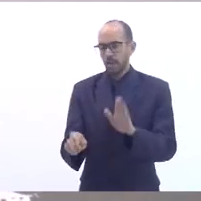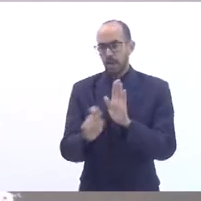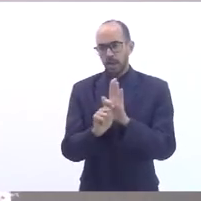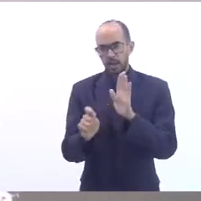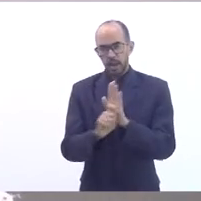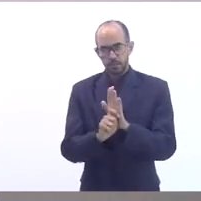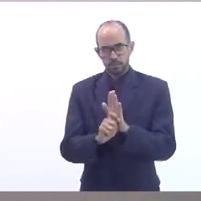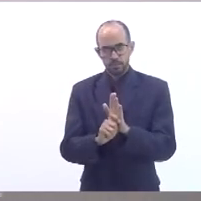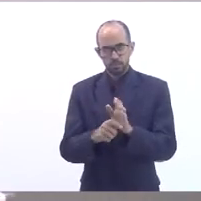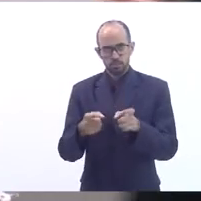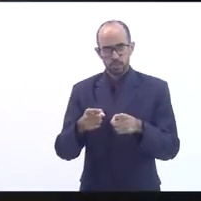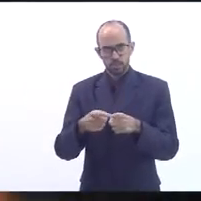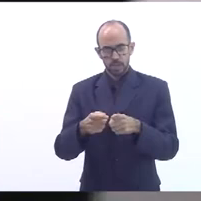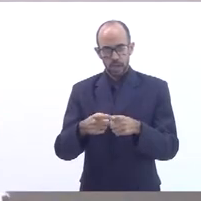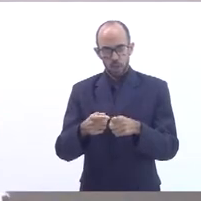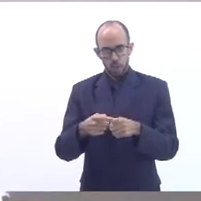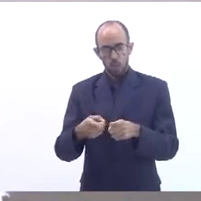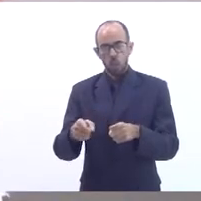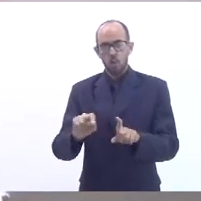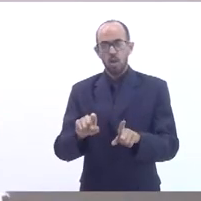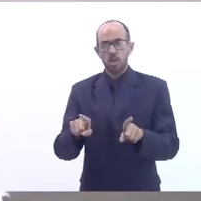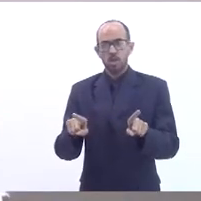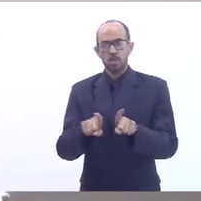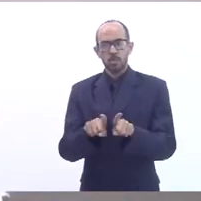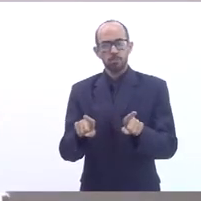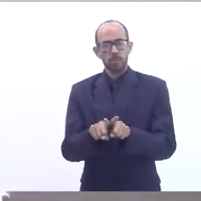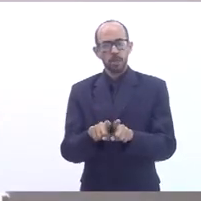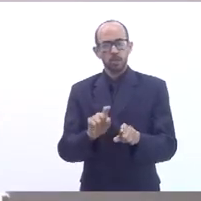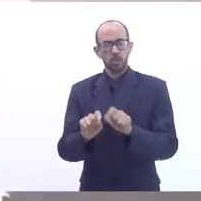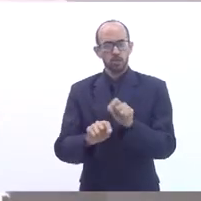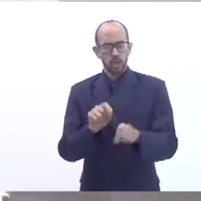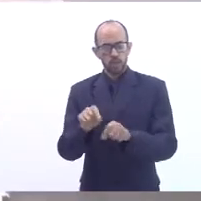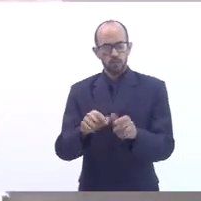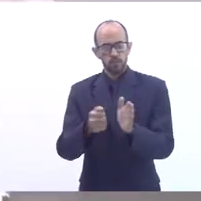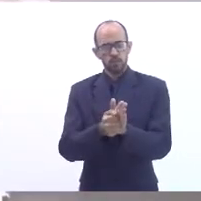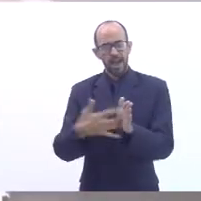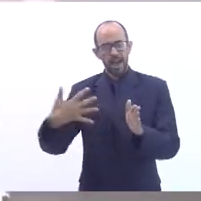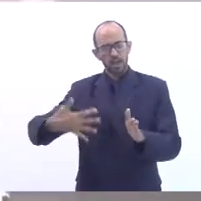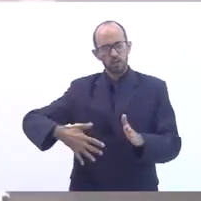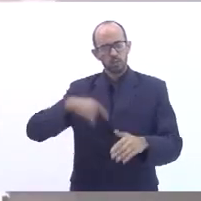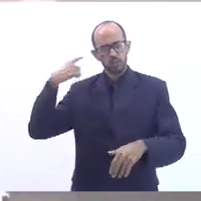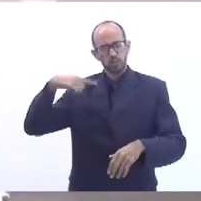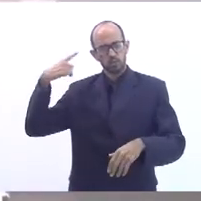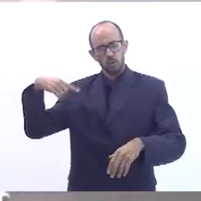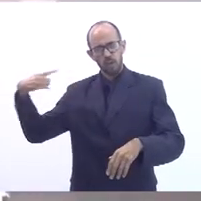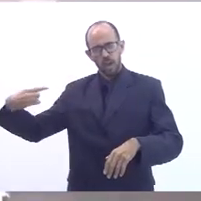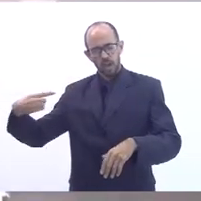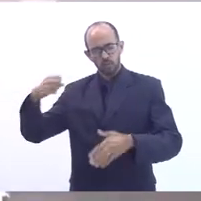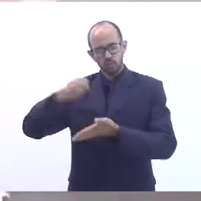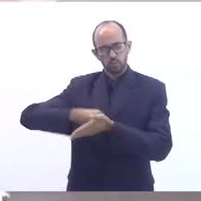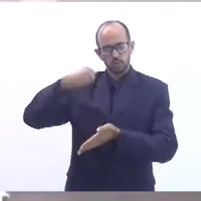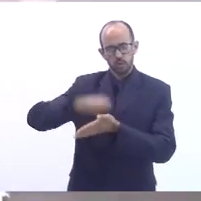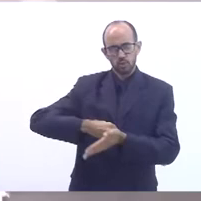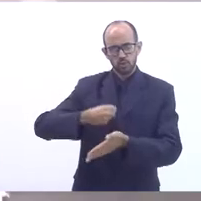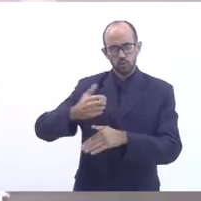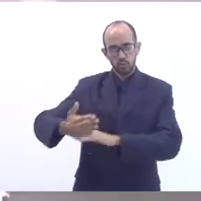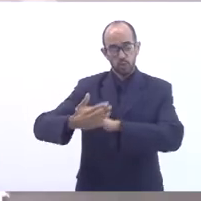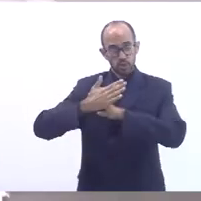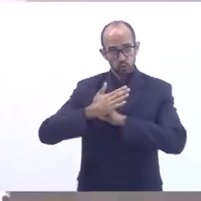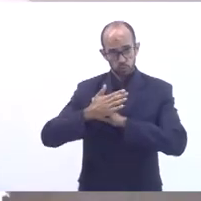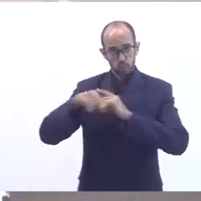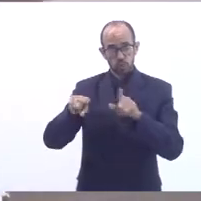medicinal Temos tanto vários advogados militantes que sempre nos ajudam nos